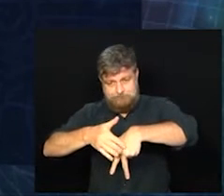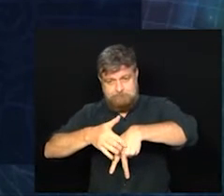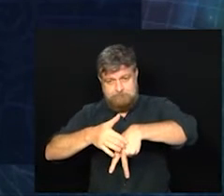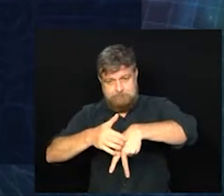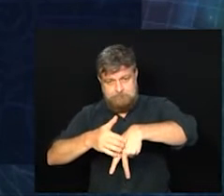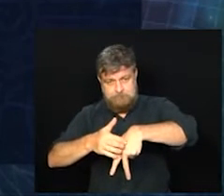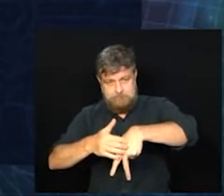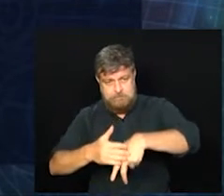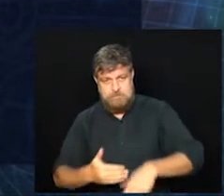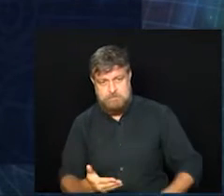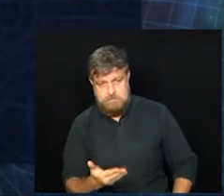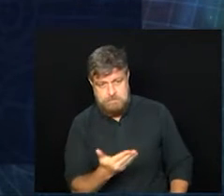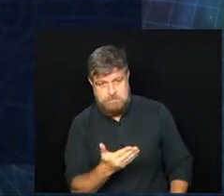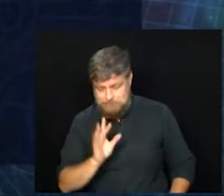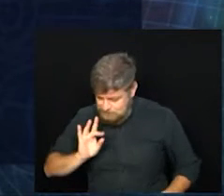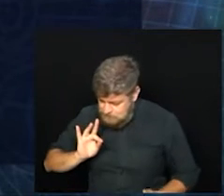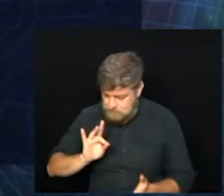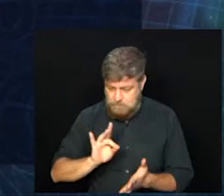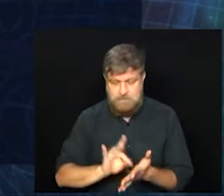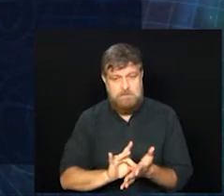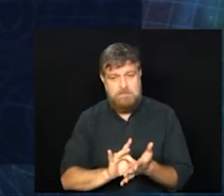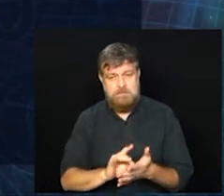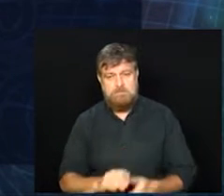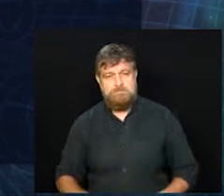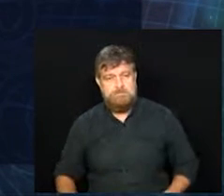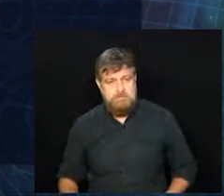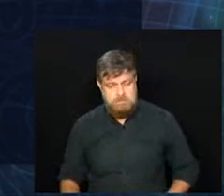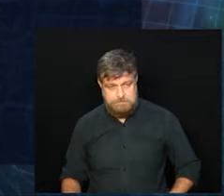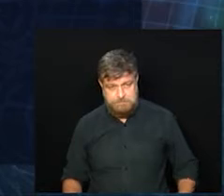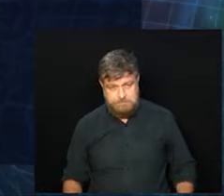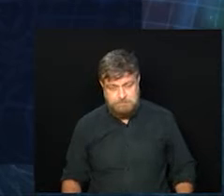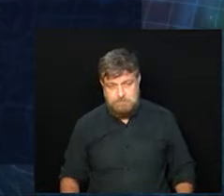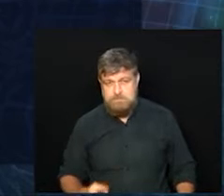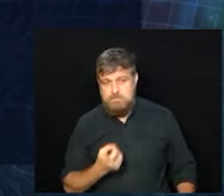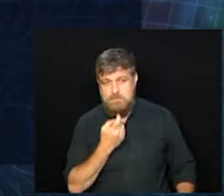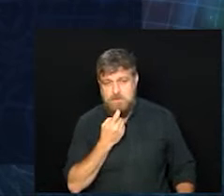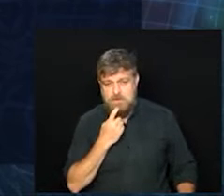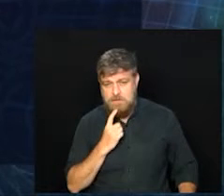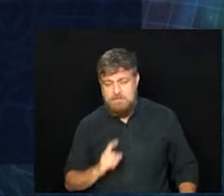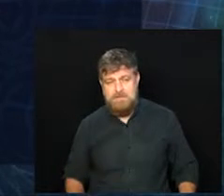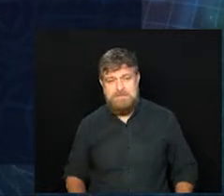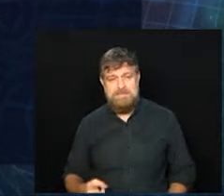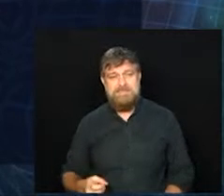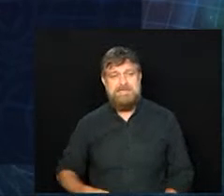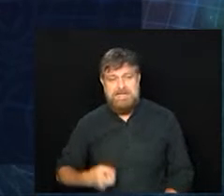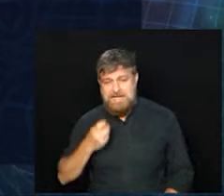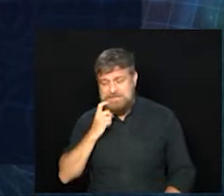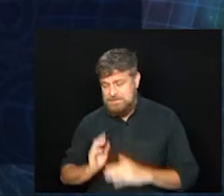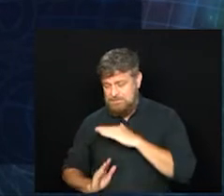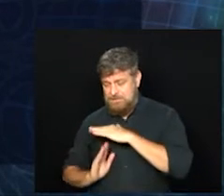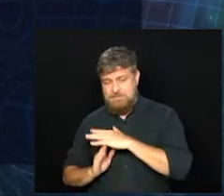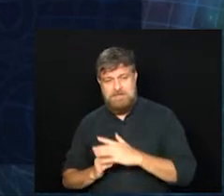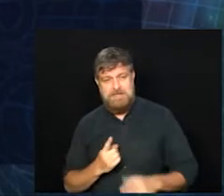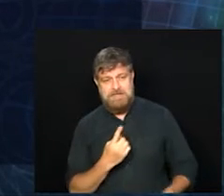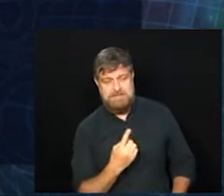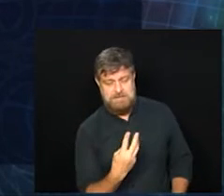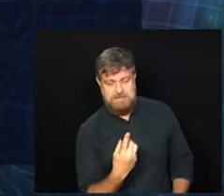362.166 casos confirmados até a última atualização dos municípios. Campinas, até a última sexta-feira, tinha